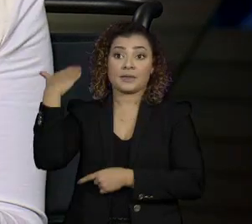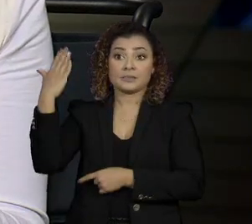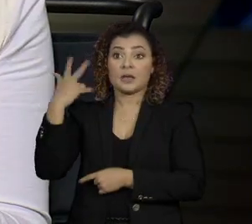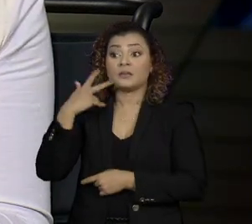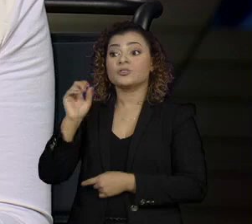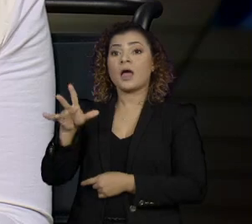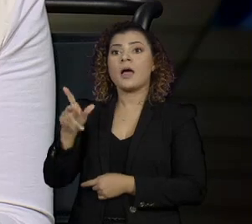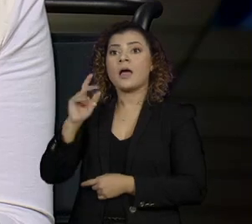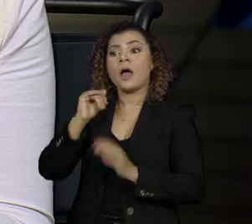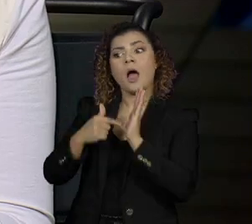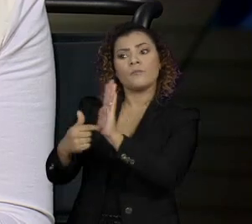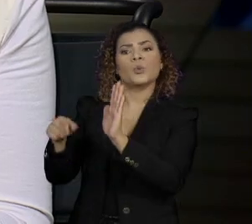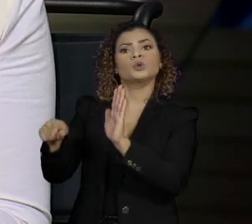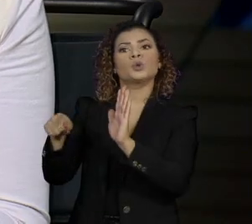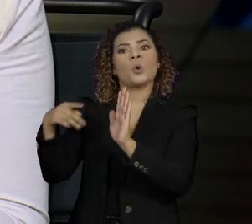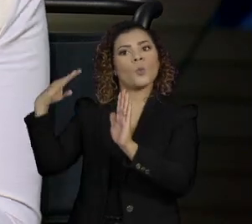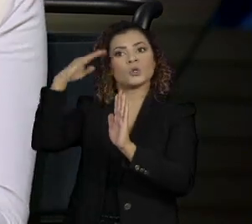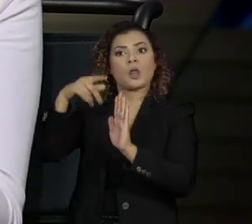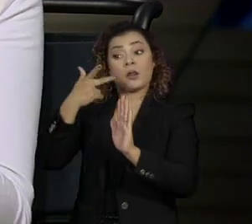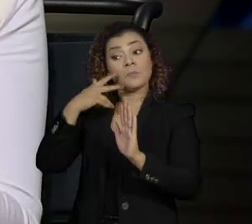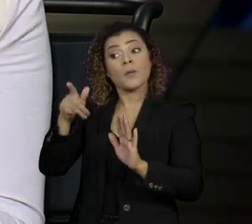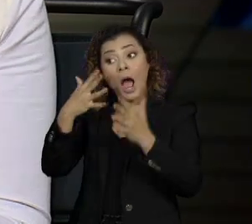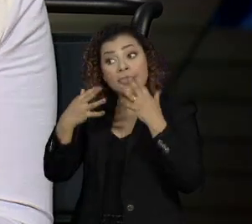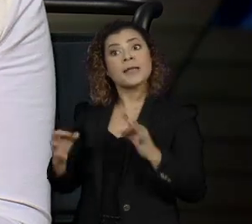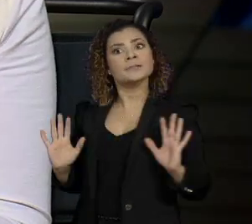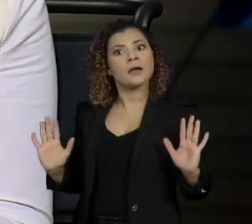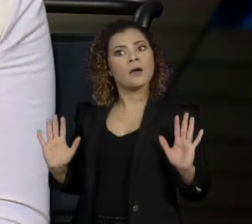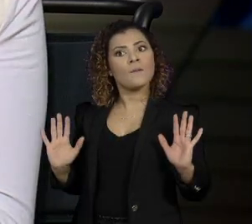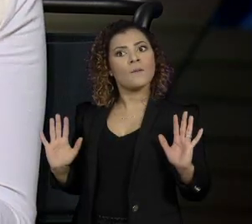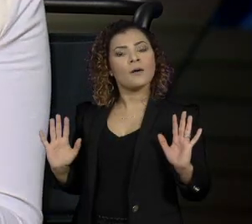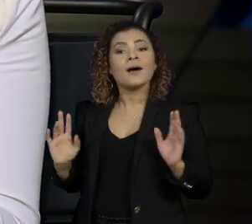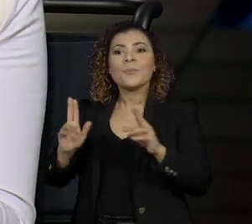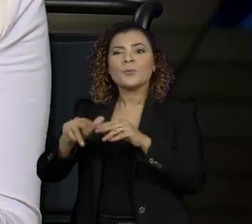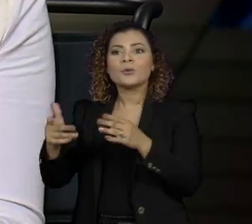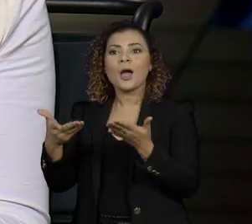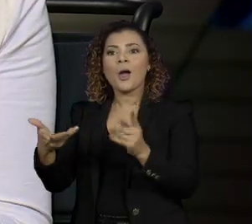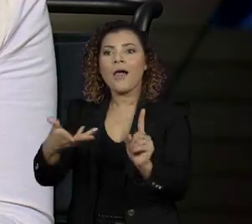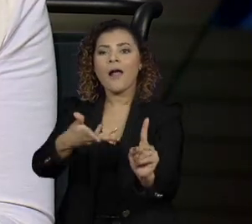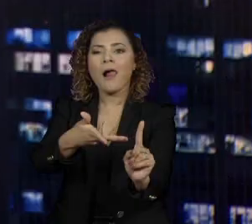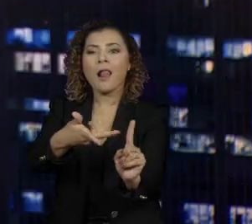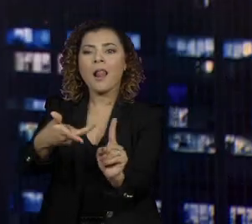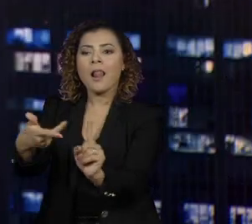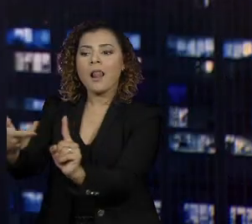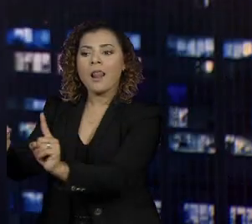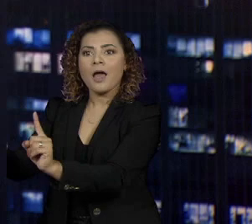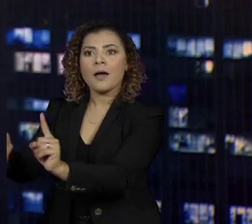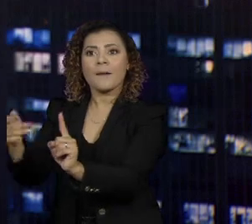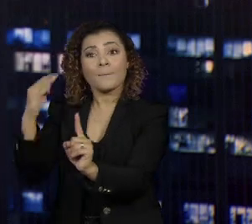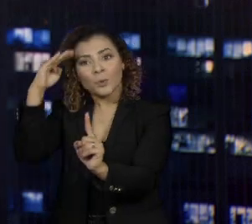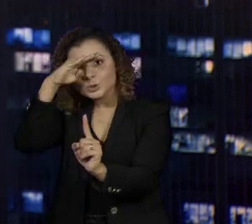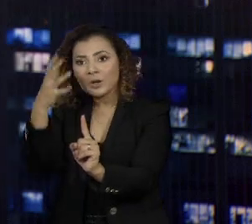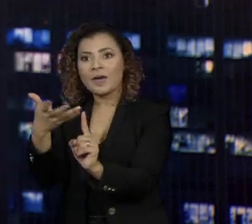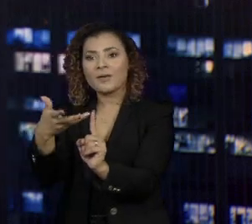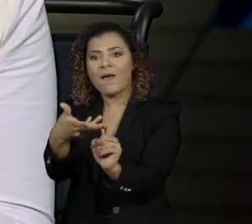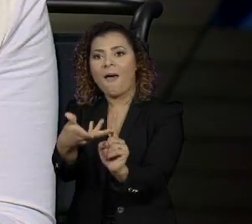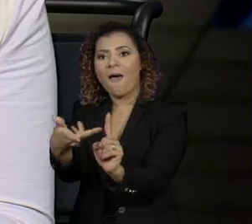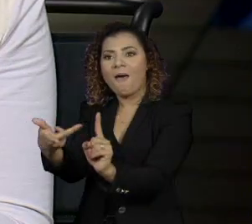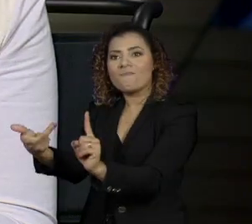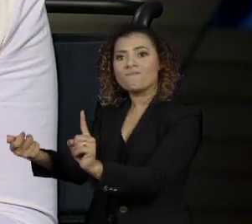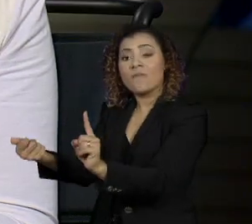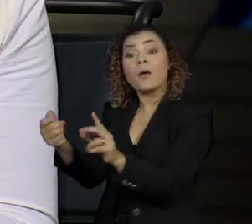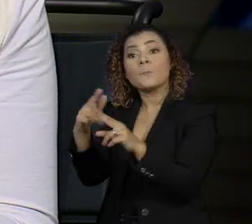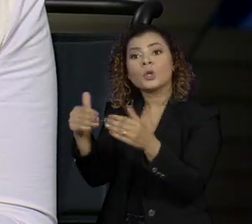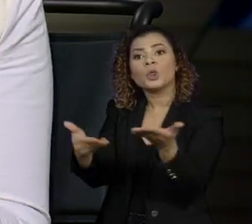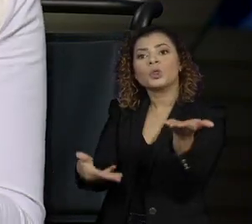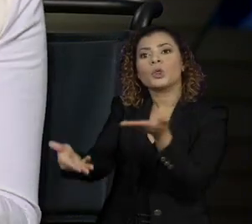farol amarelo para ele, né? Então, de alguma maneira, trazer mais pessoas do Centrão para dentro dos ministérios e trocar,